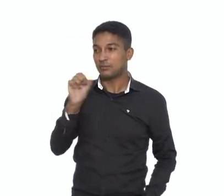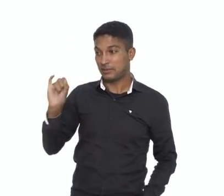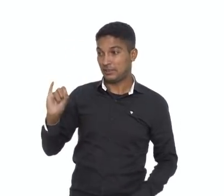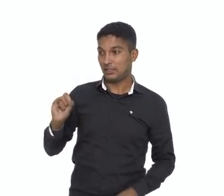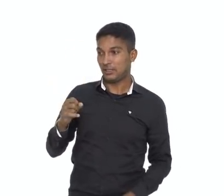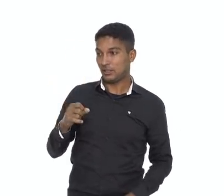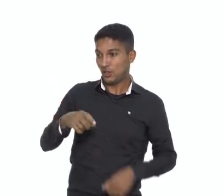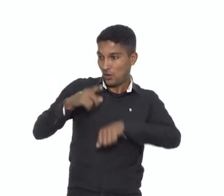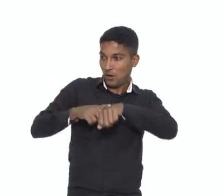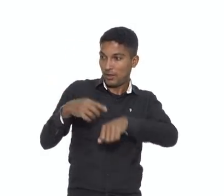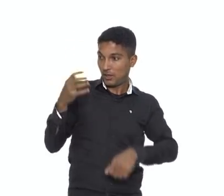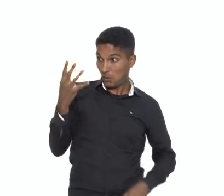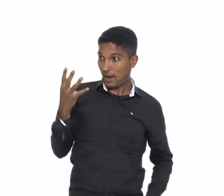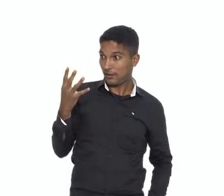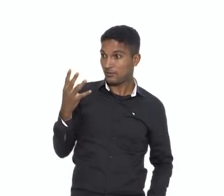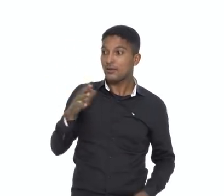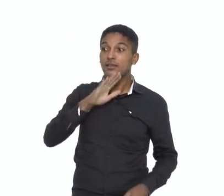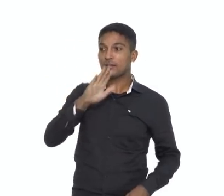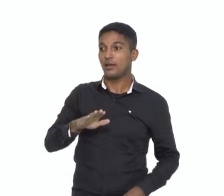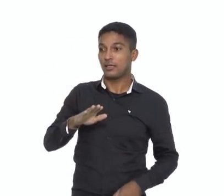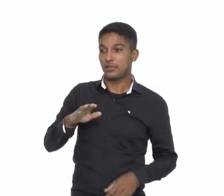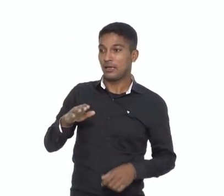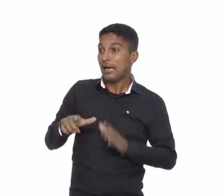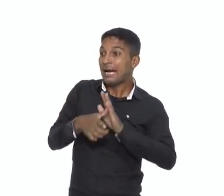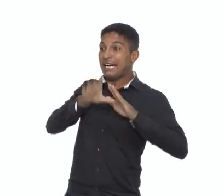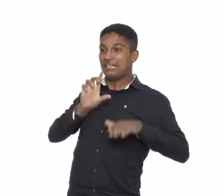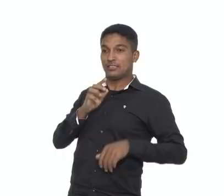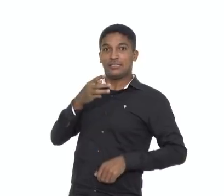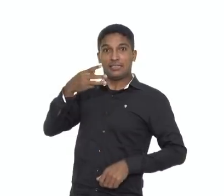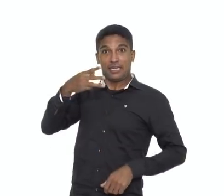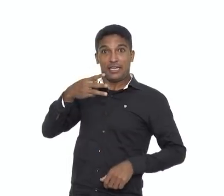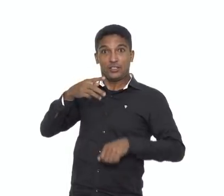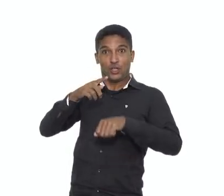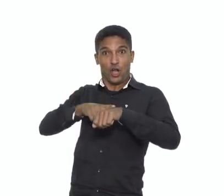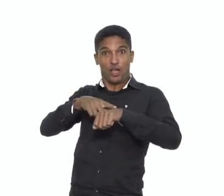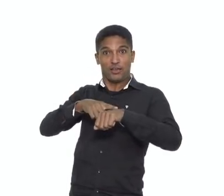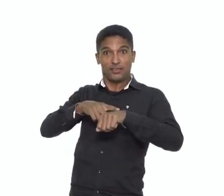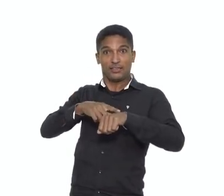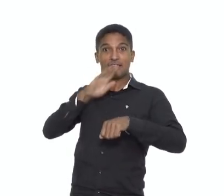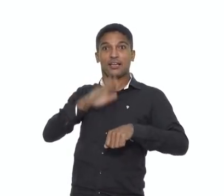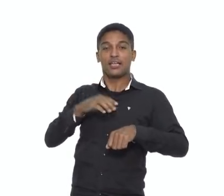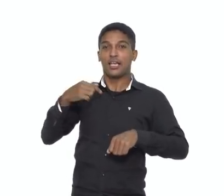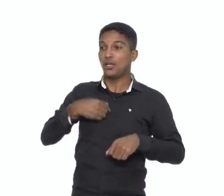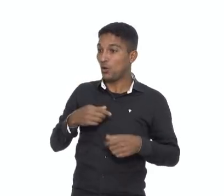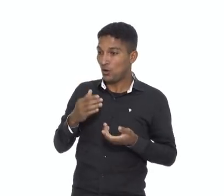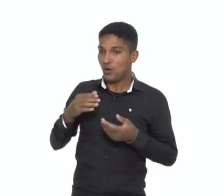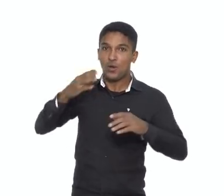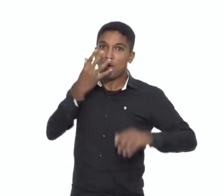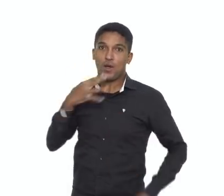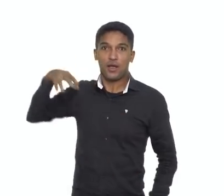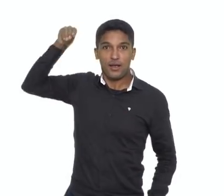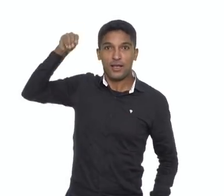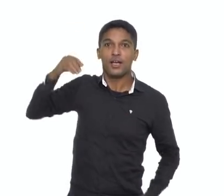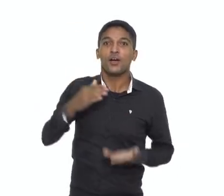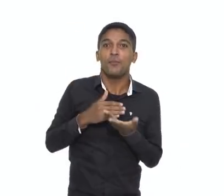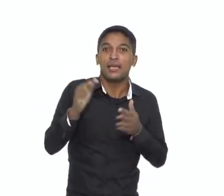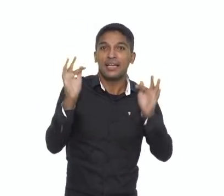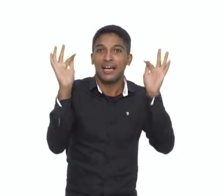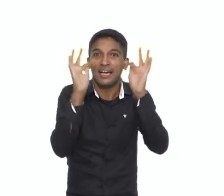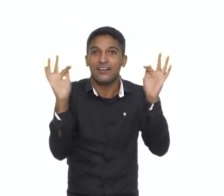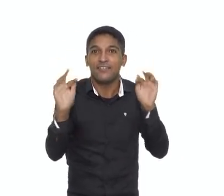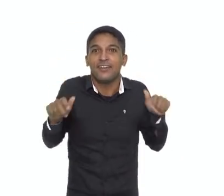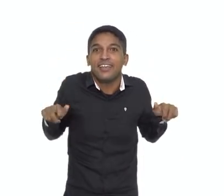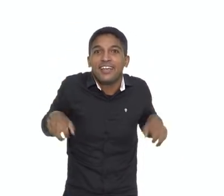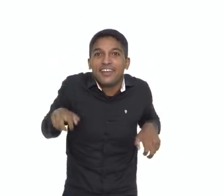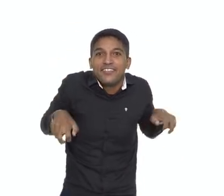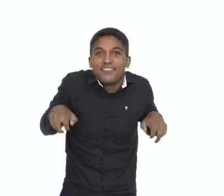tarde, desde as 3 eu começarei a ser feliz. Quanto mais a hora for chegando, mais eu me